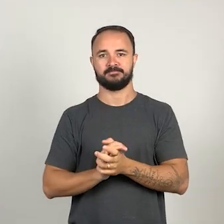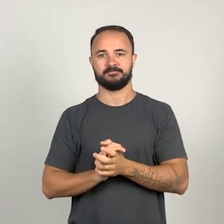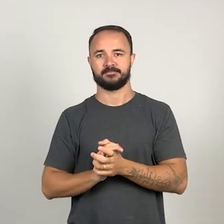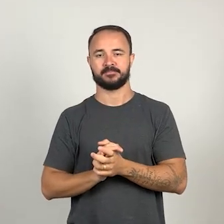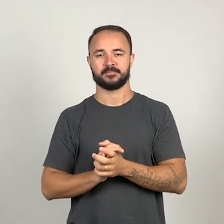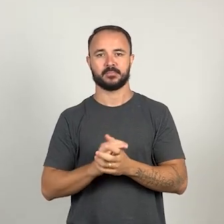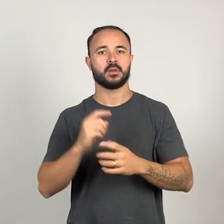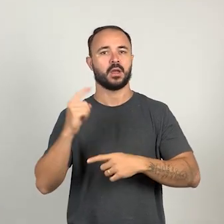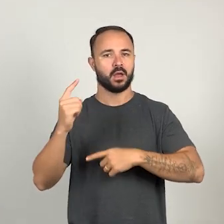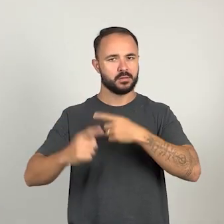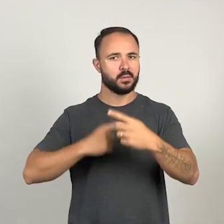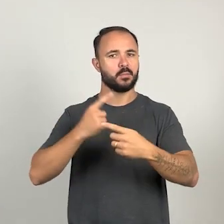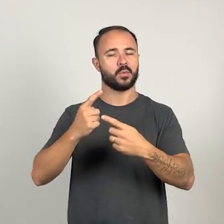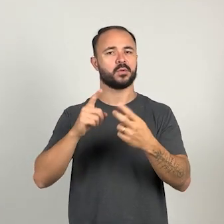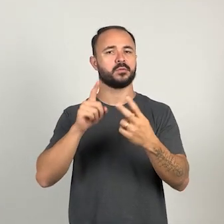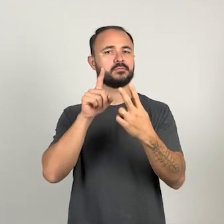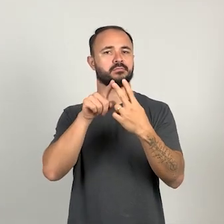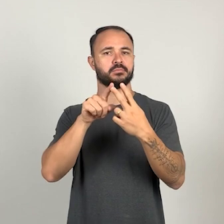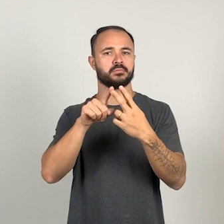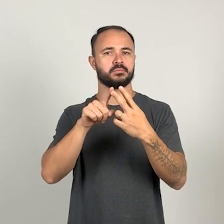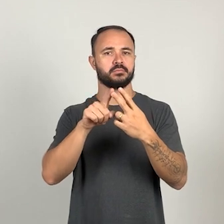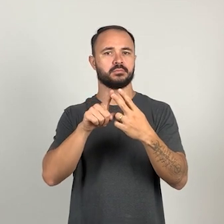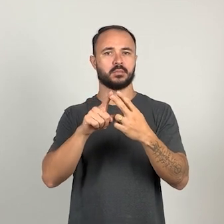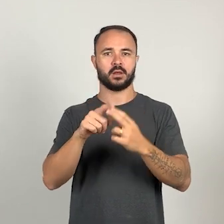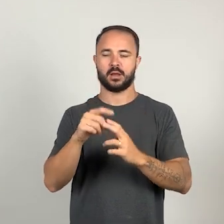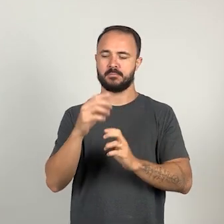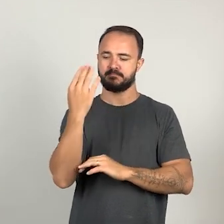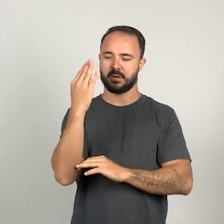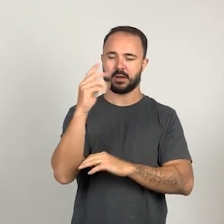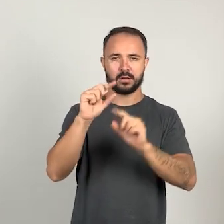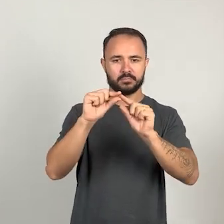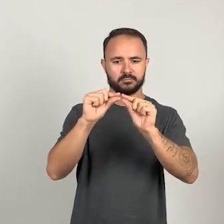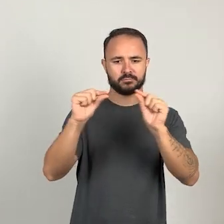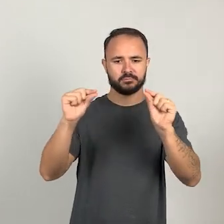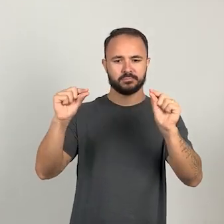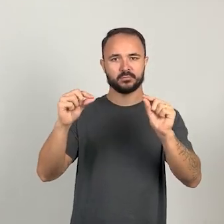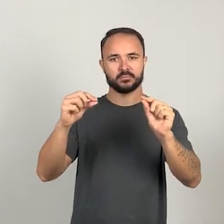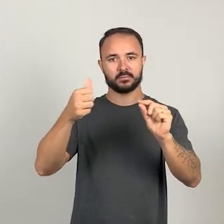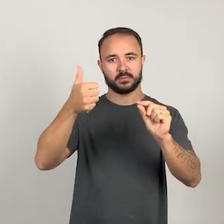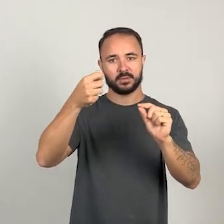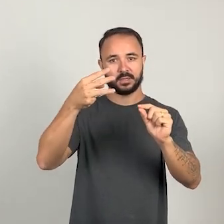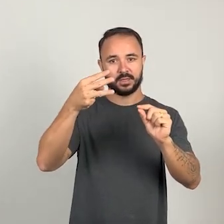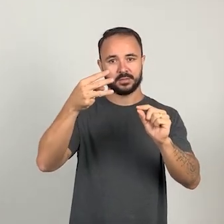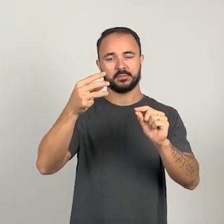para completar essa primeira etapa.